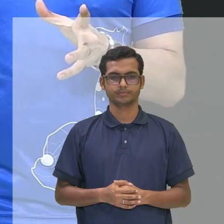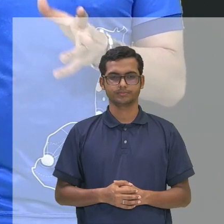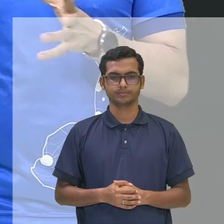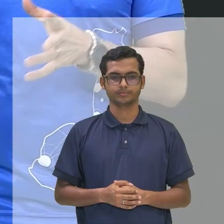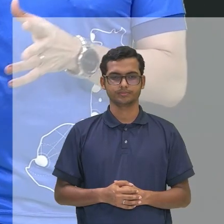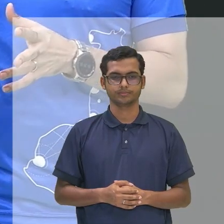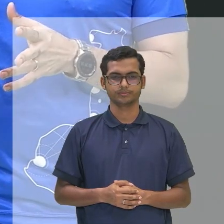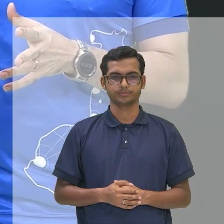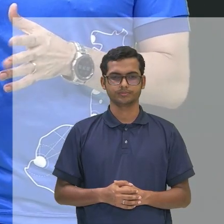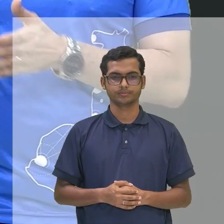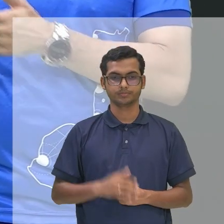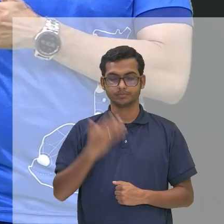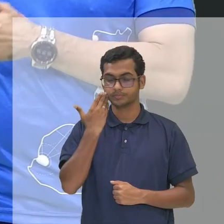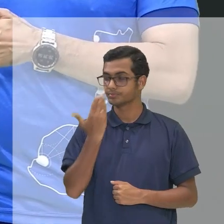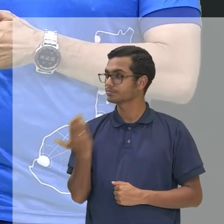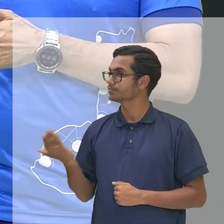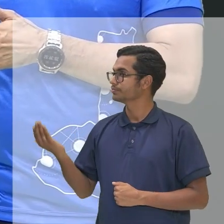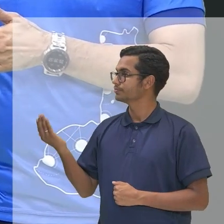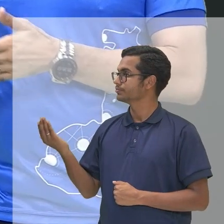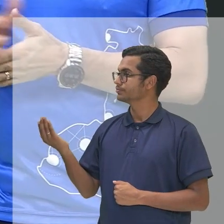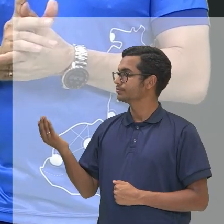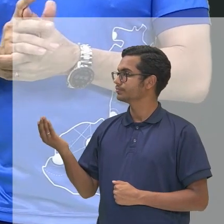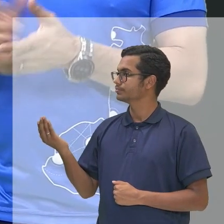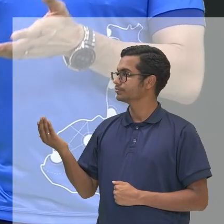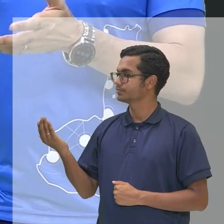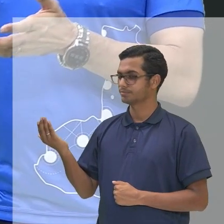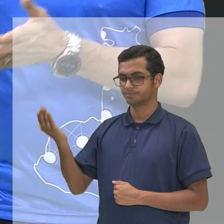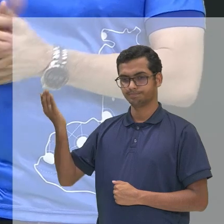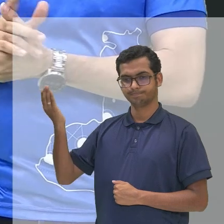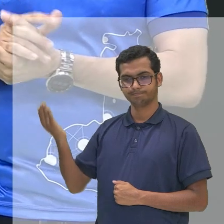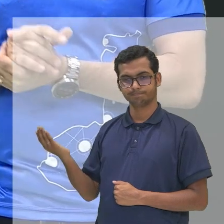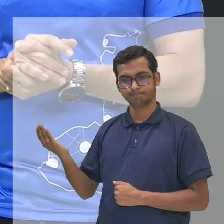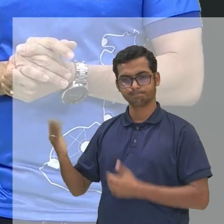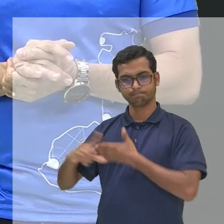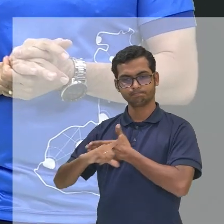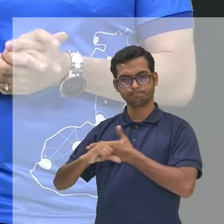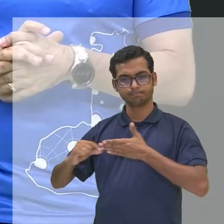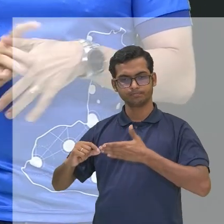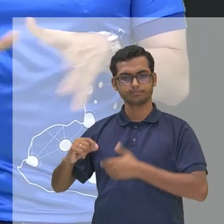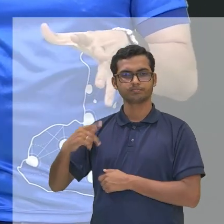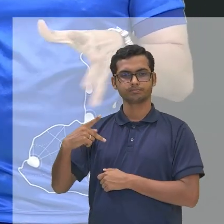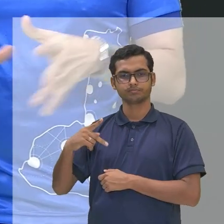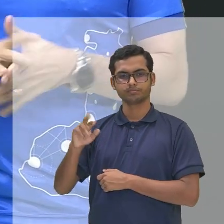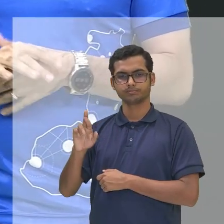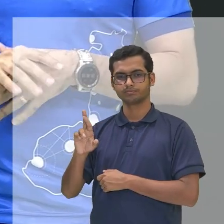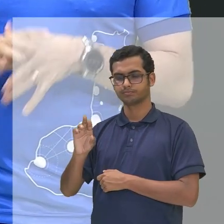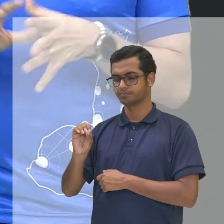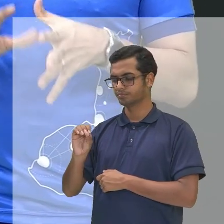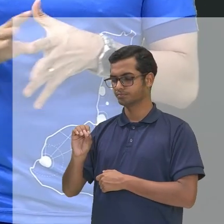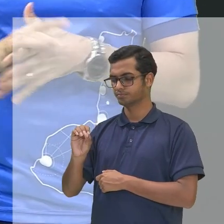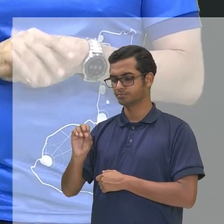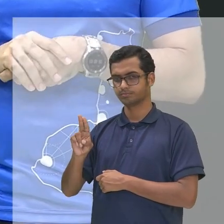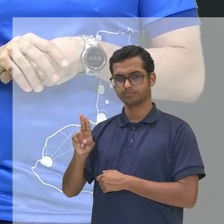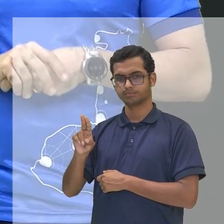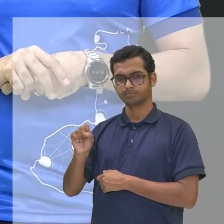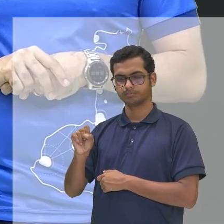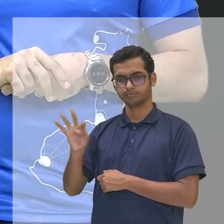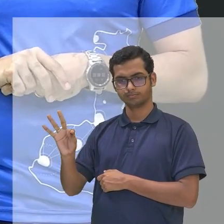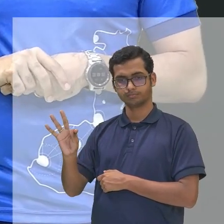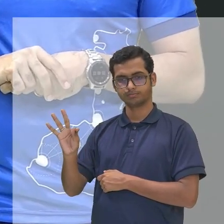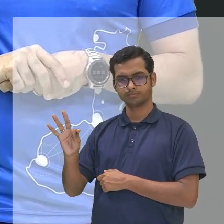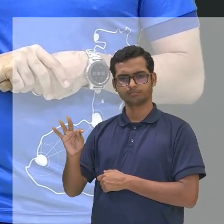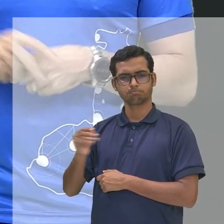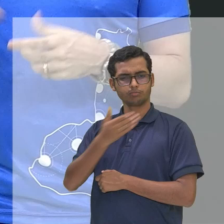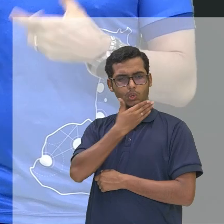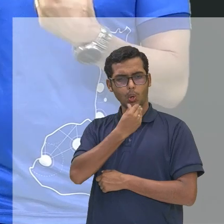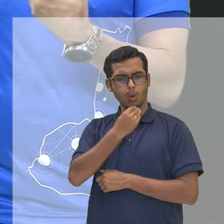Então aqui você consegue ver ao meu lado, o Proust está ali sentadinho, relaxado numa